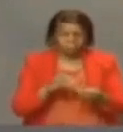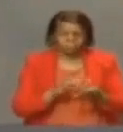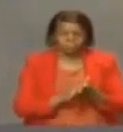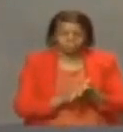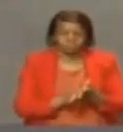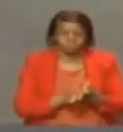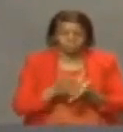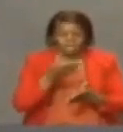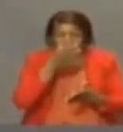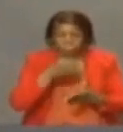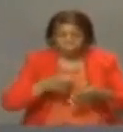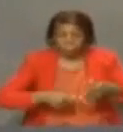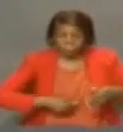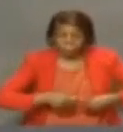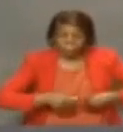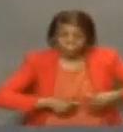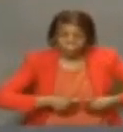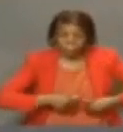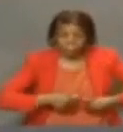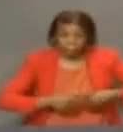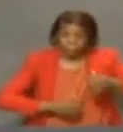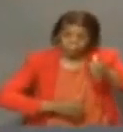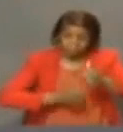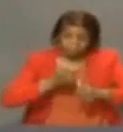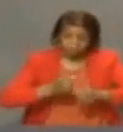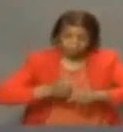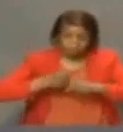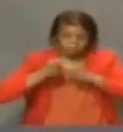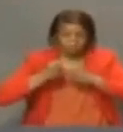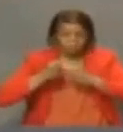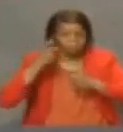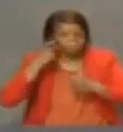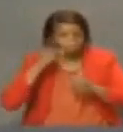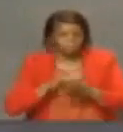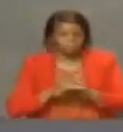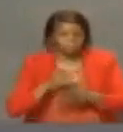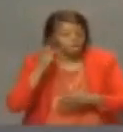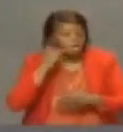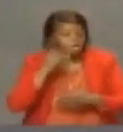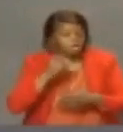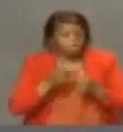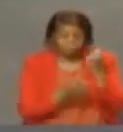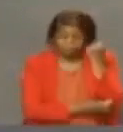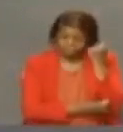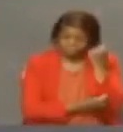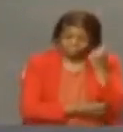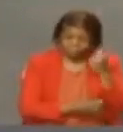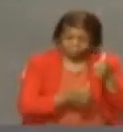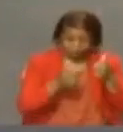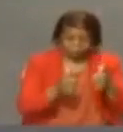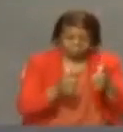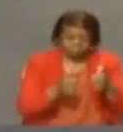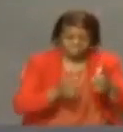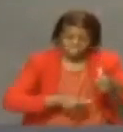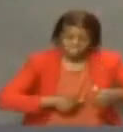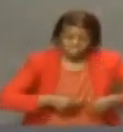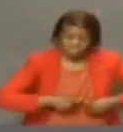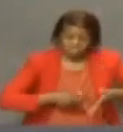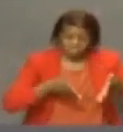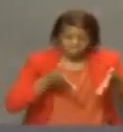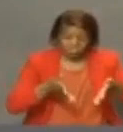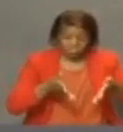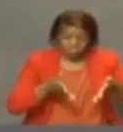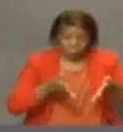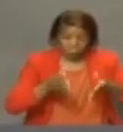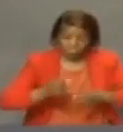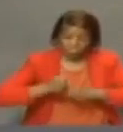e temos muito orgulho dos jovens angolanos não só pelo que já deram ao país se tivermos em conta